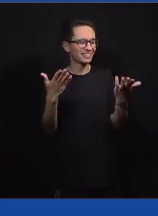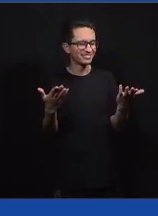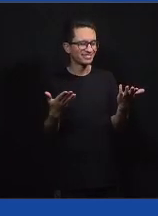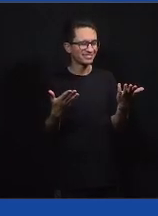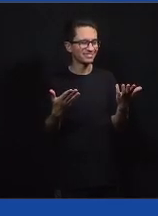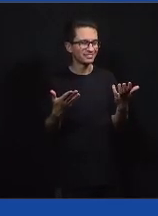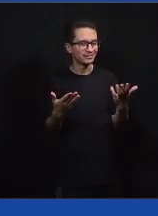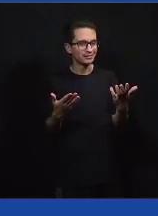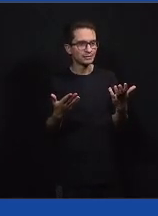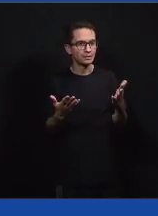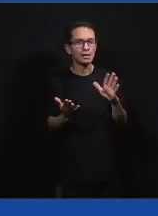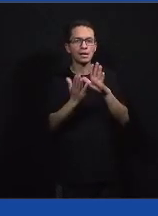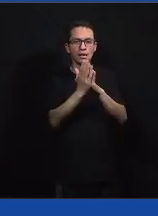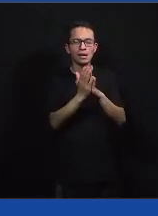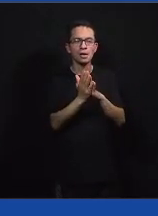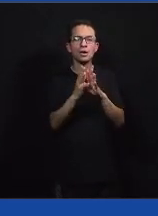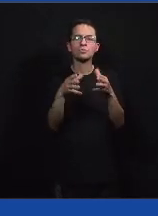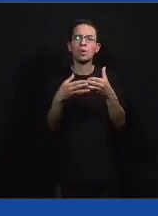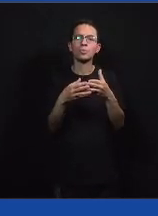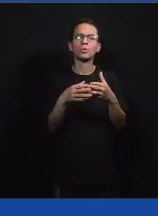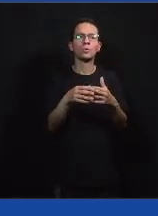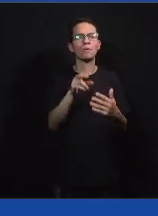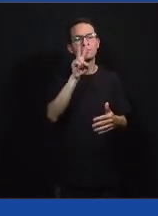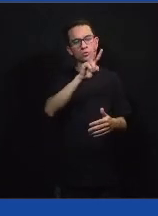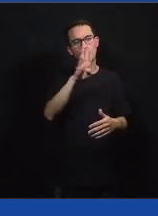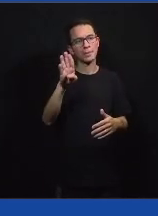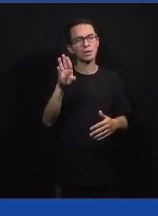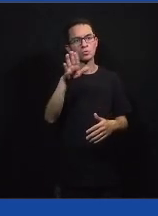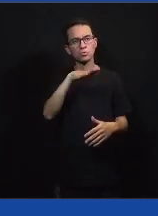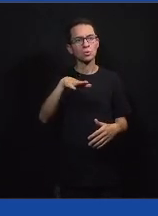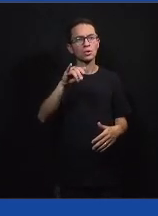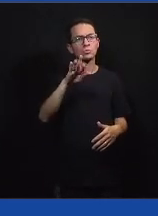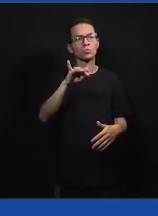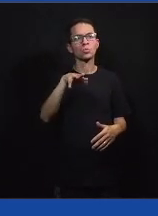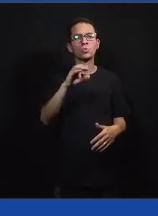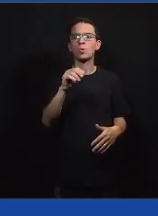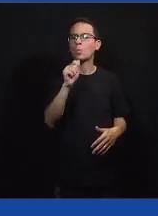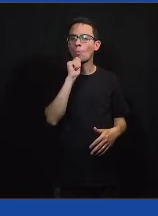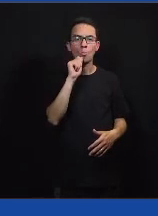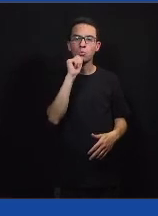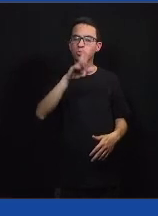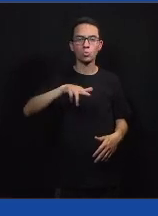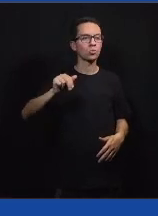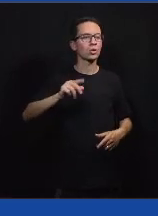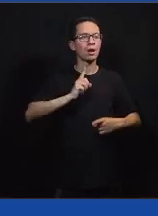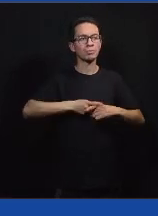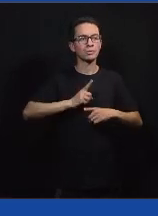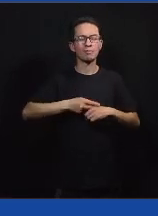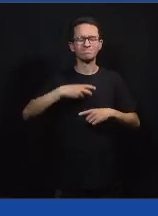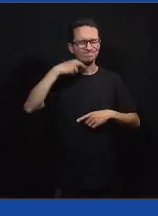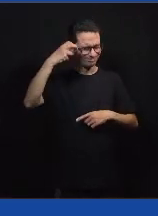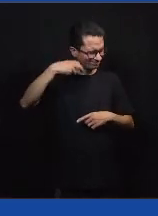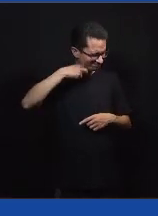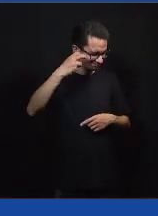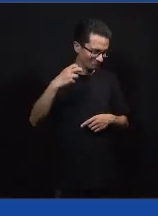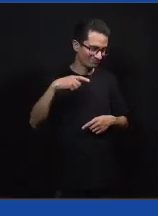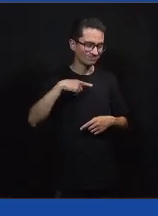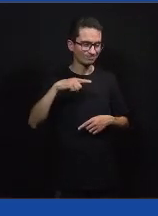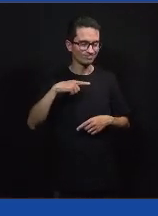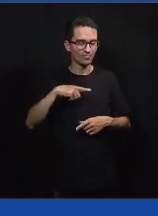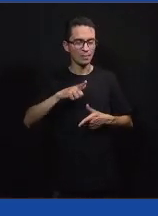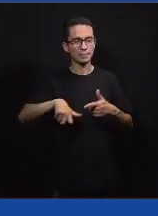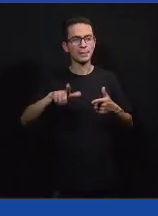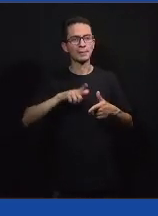com o Gustavo que justifica o cantinho é uma coisa que eu antes dos agentes não fazer e nunca porque eu sou muito vergonha se tenho esse